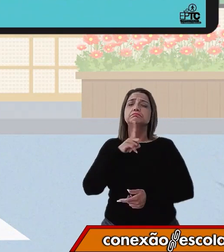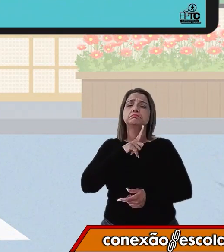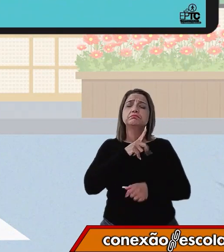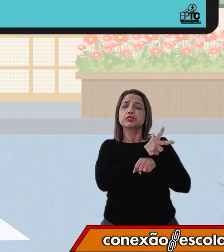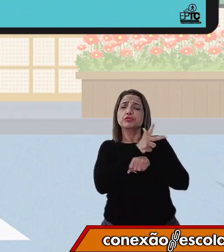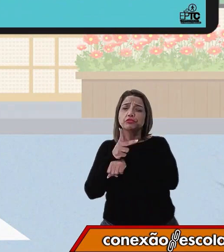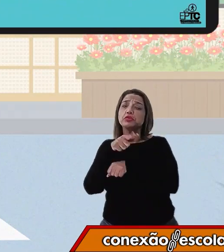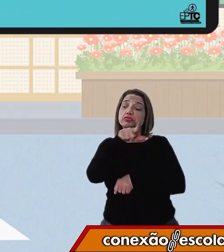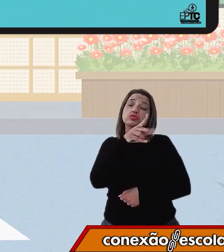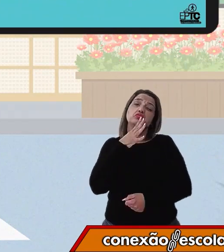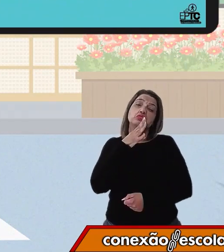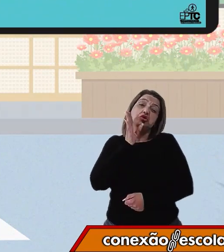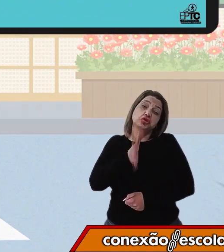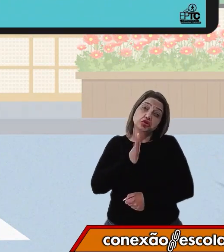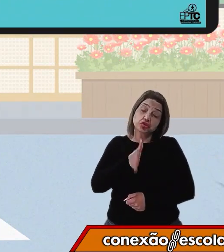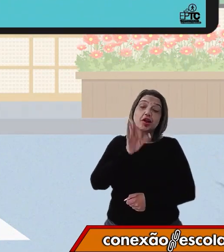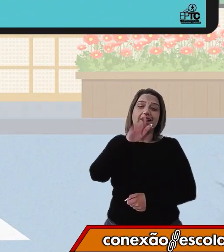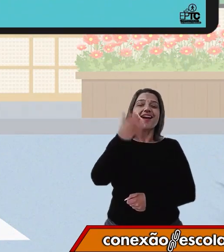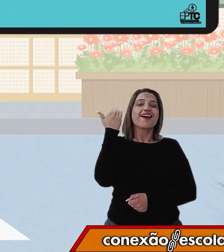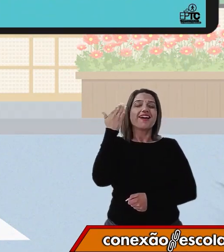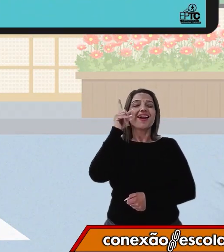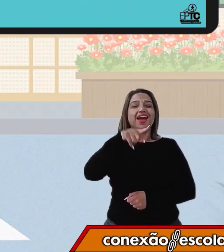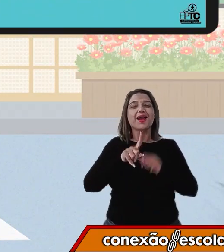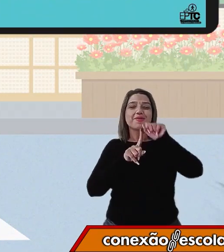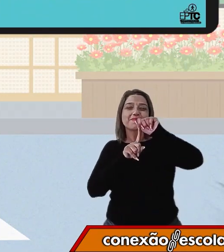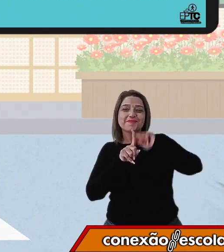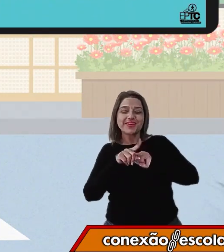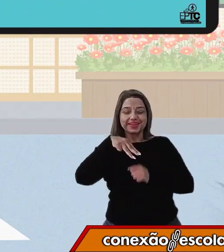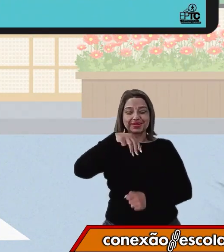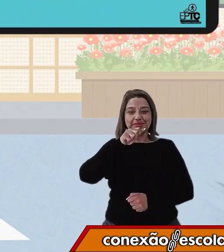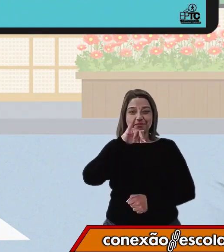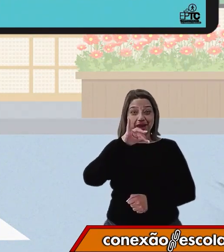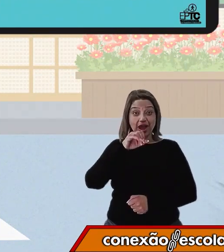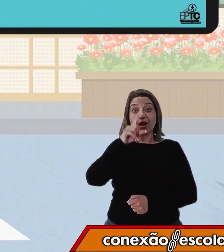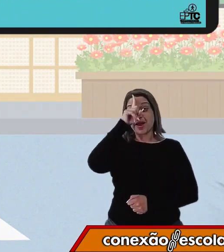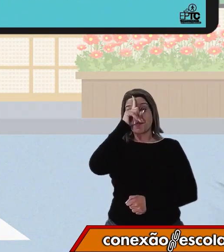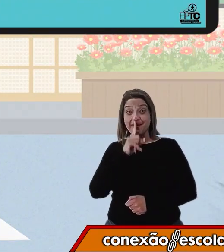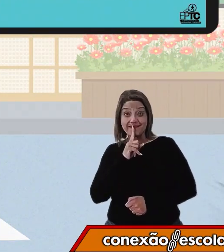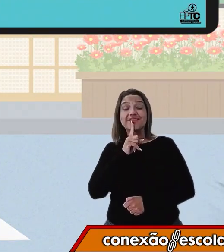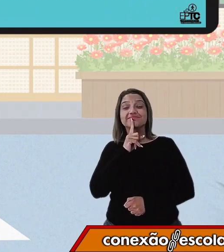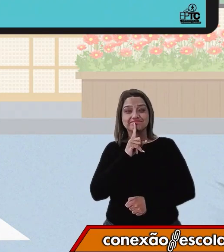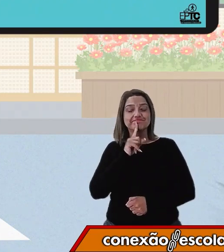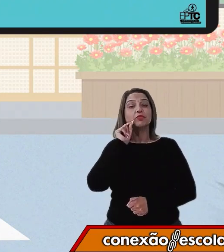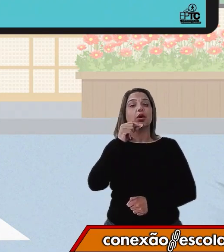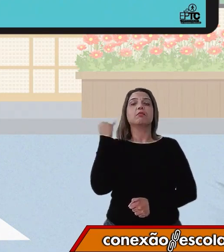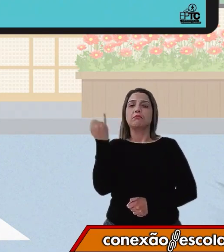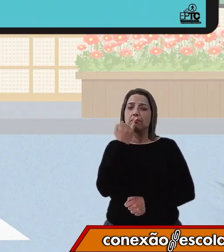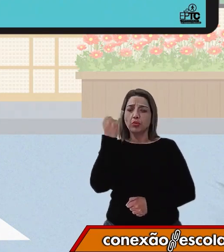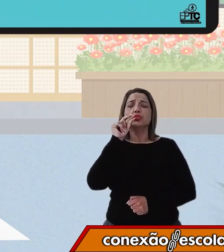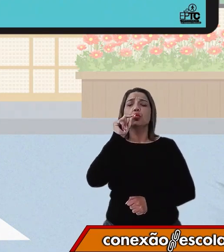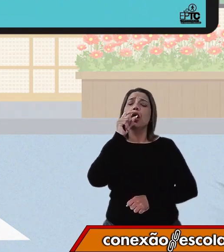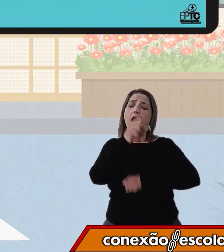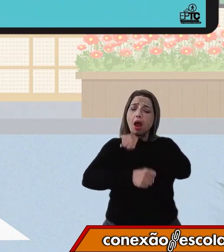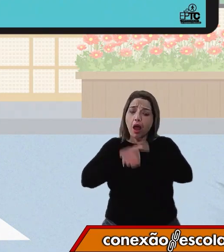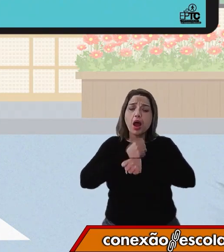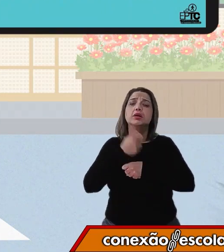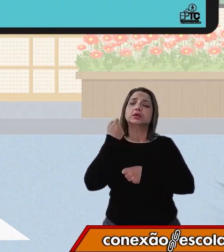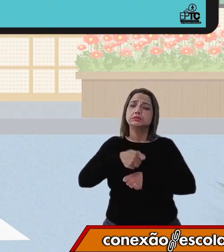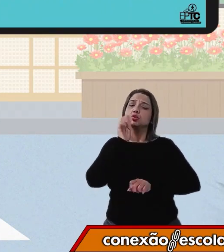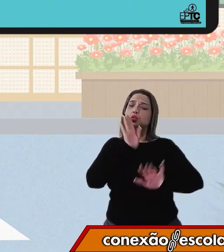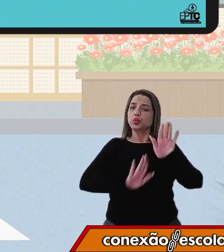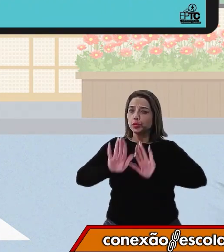talvez vocês já conheçam foi da nossa campanha do Maio Amarelo porém é importante lembrar o ano todo